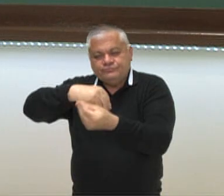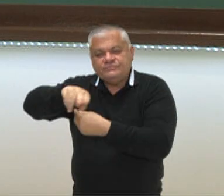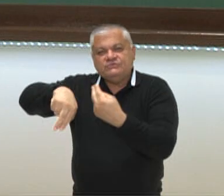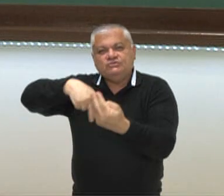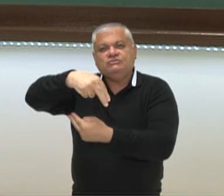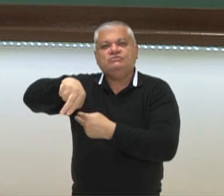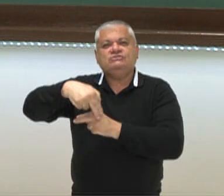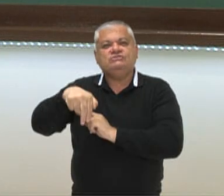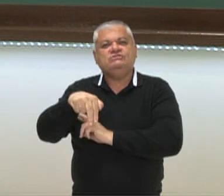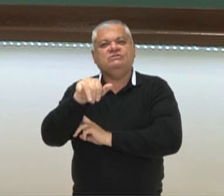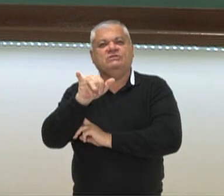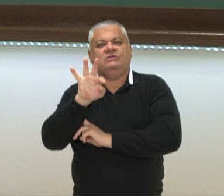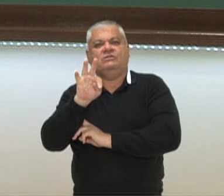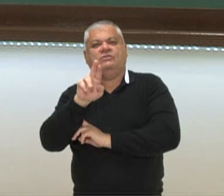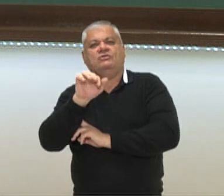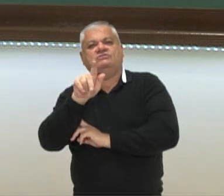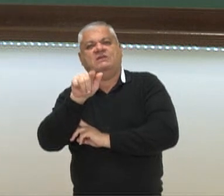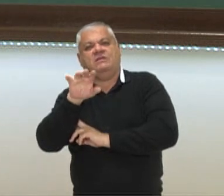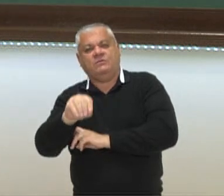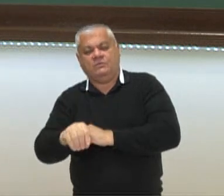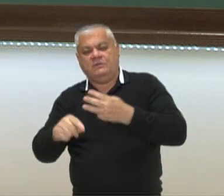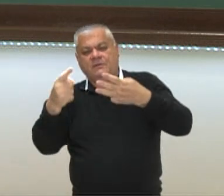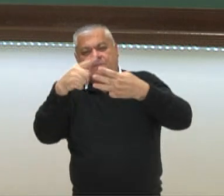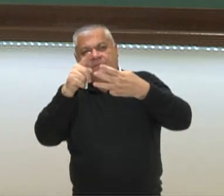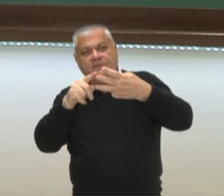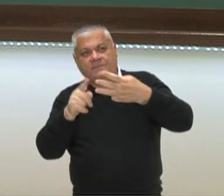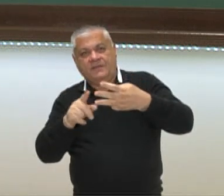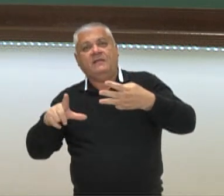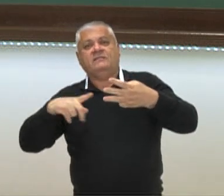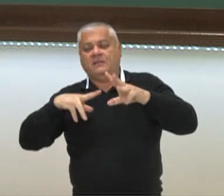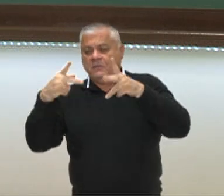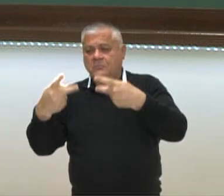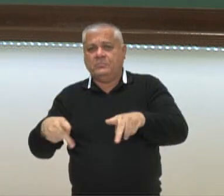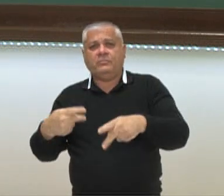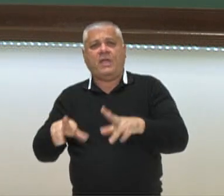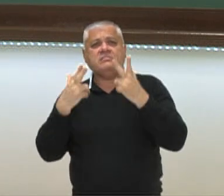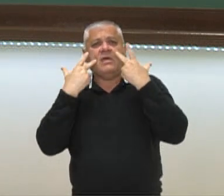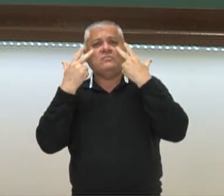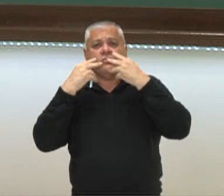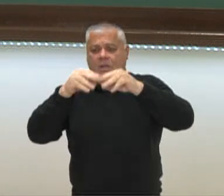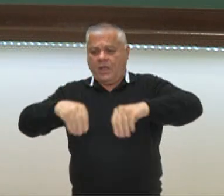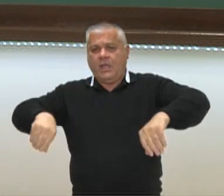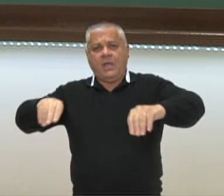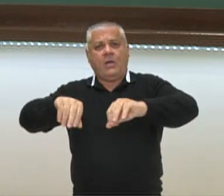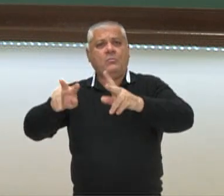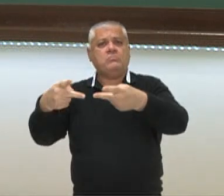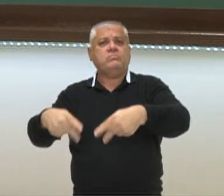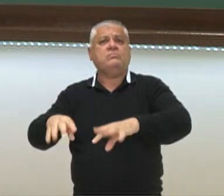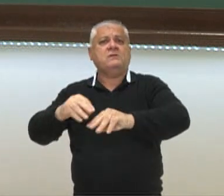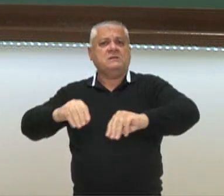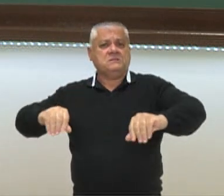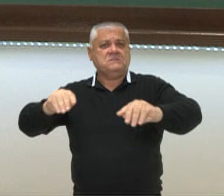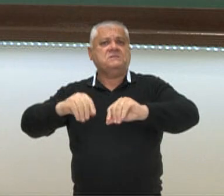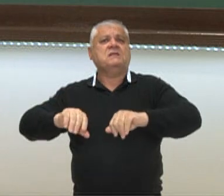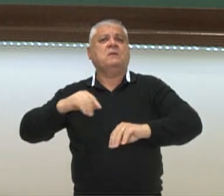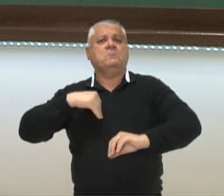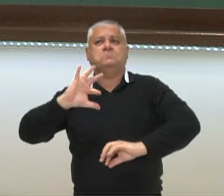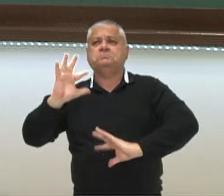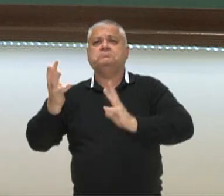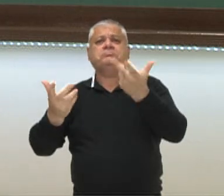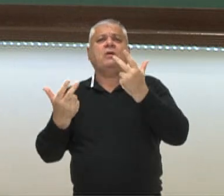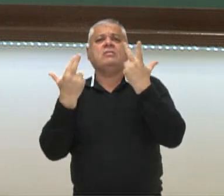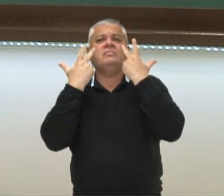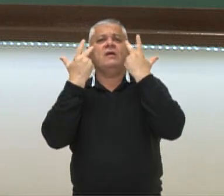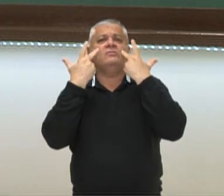de nitrogênio, tá? Todas elas estão presentes na natureza, todas são importantes, todas ocorrem frequentemente, assim como acontece